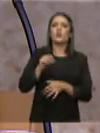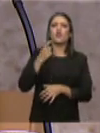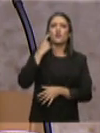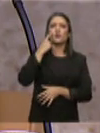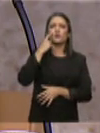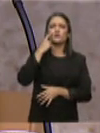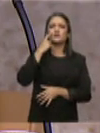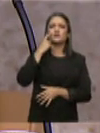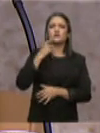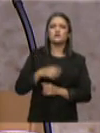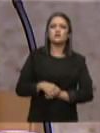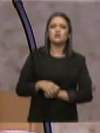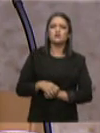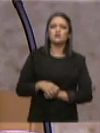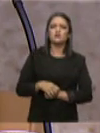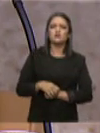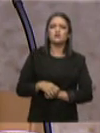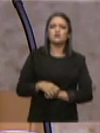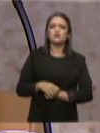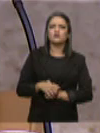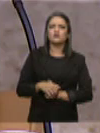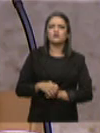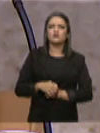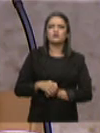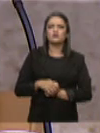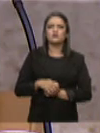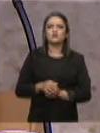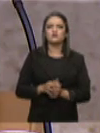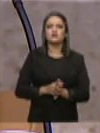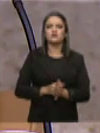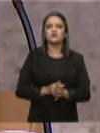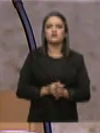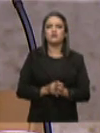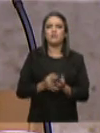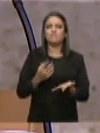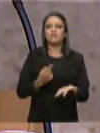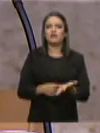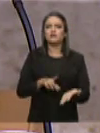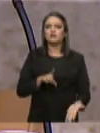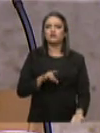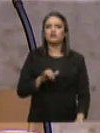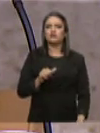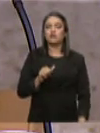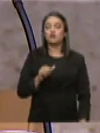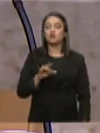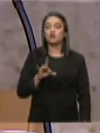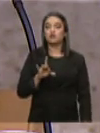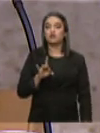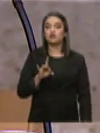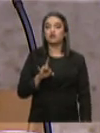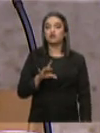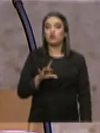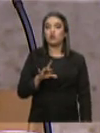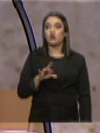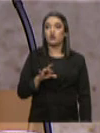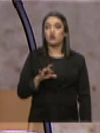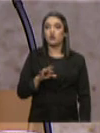Excelência fixaria esta data apenas quando